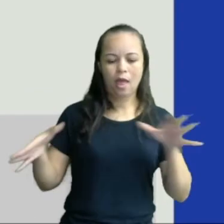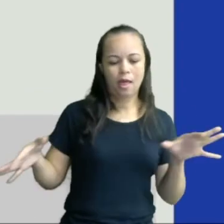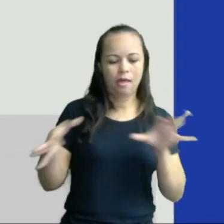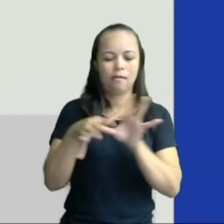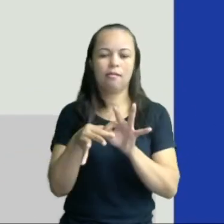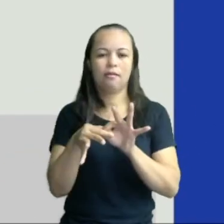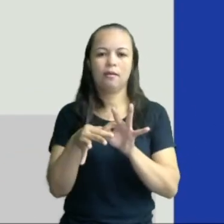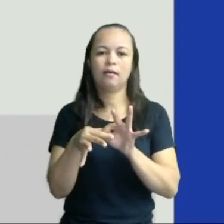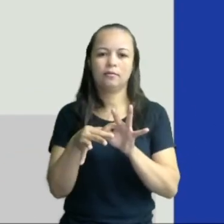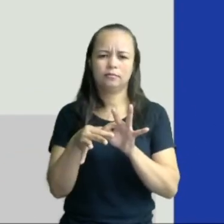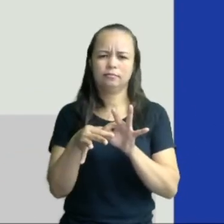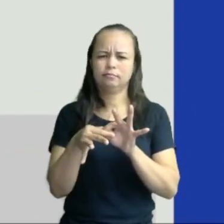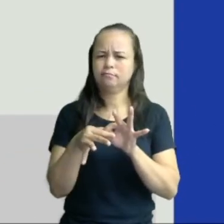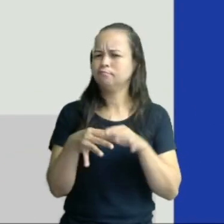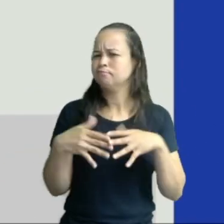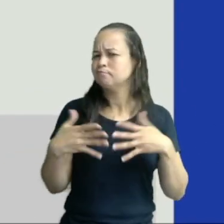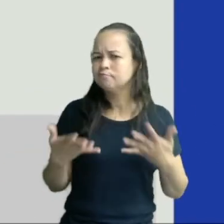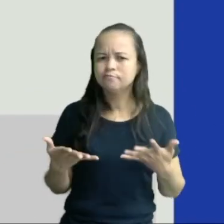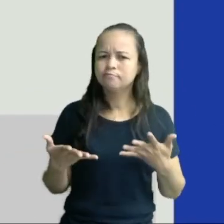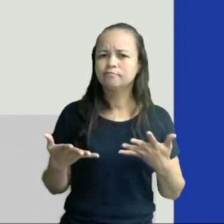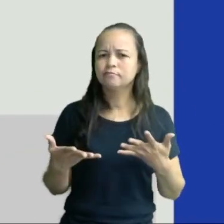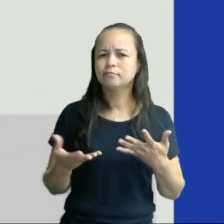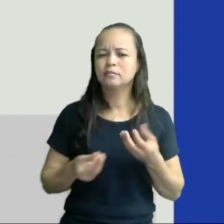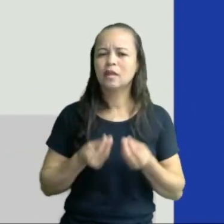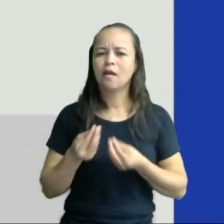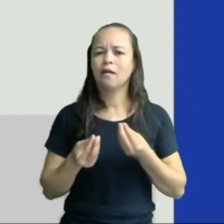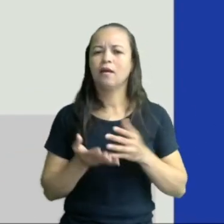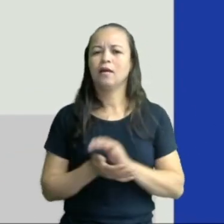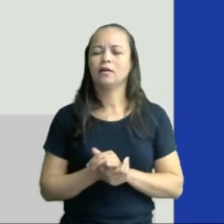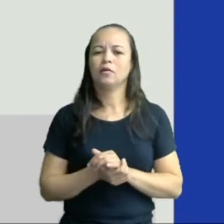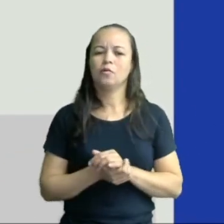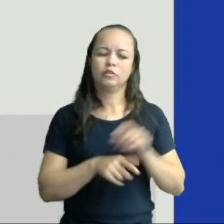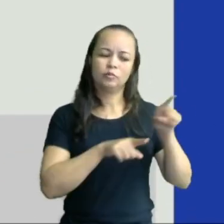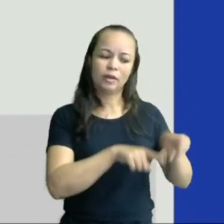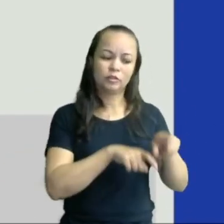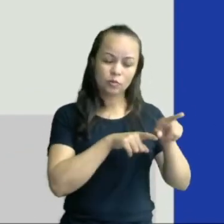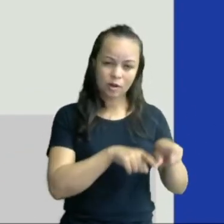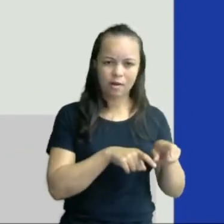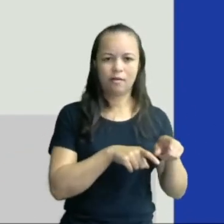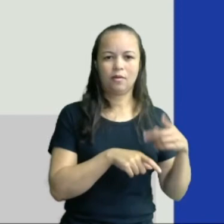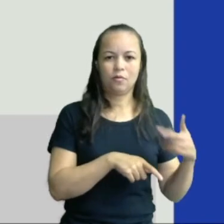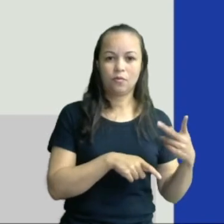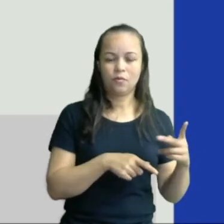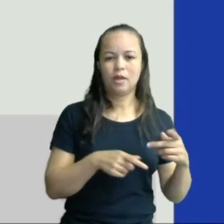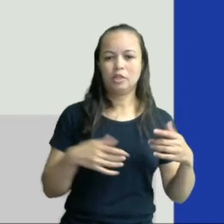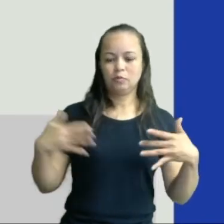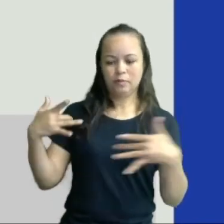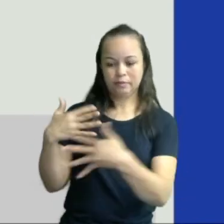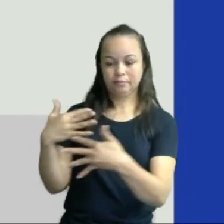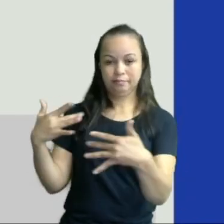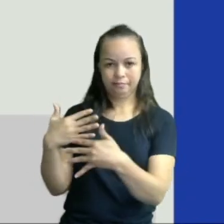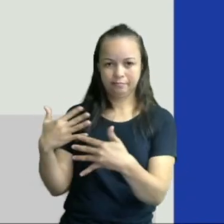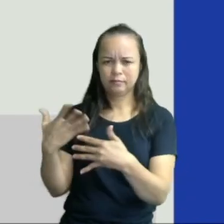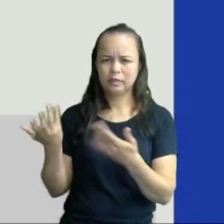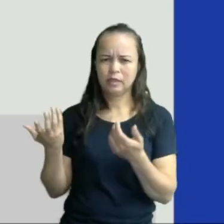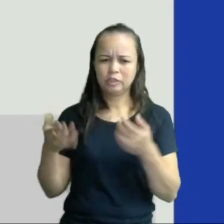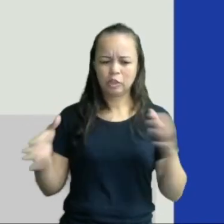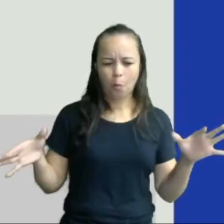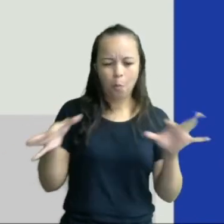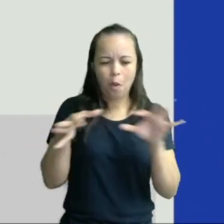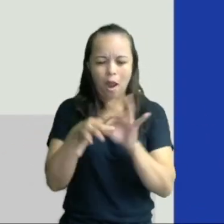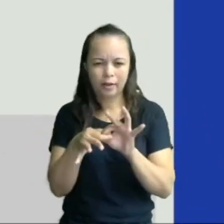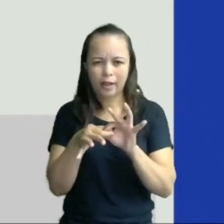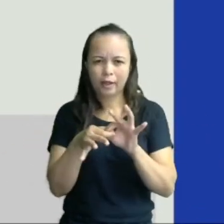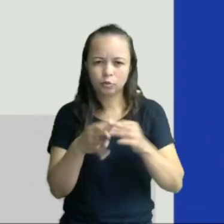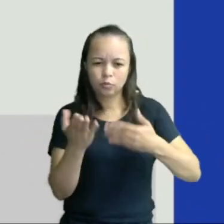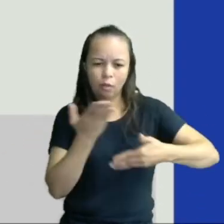interligados. Será, gente? O espaço rural, que é o campo, e o espaço urbano, que é a cidade, eles estão ligados